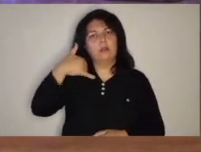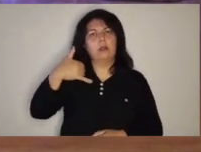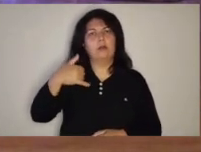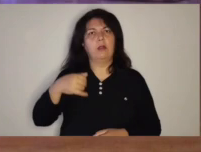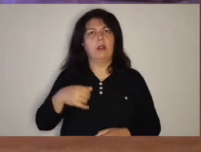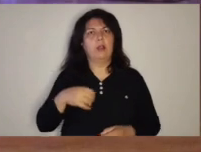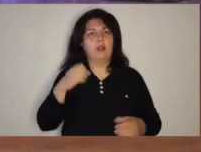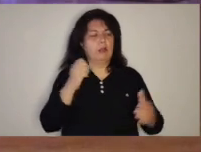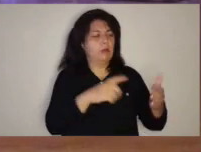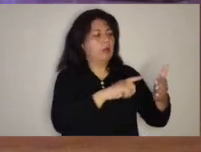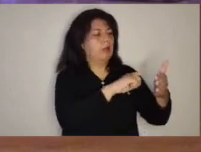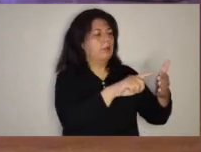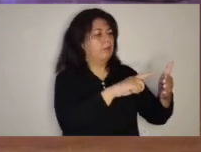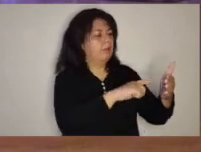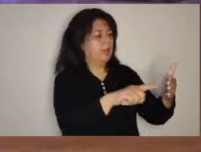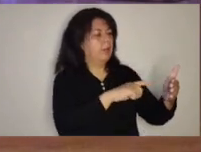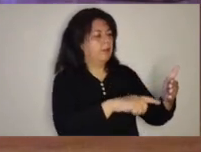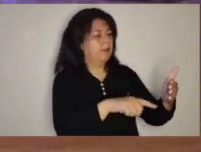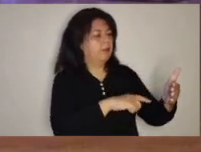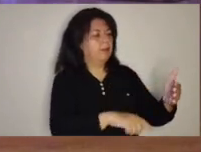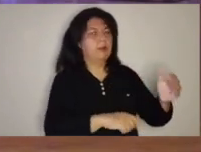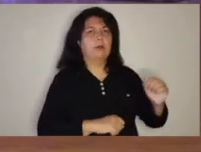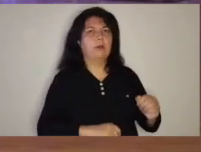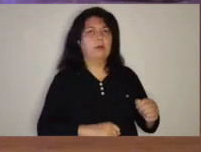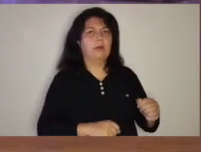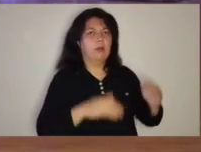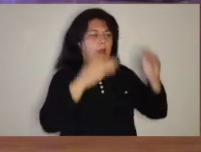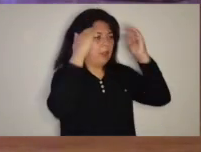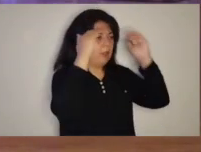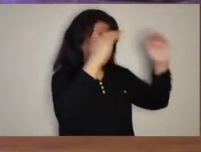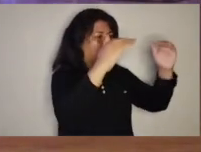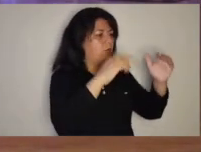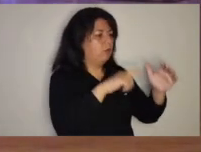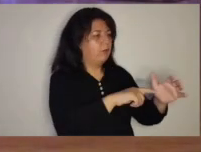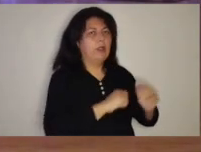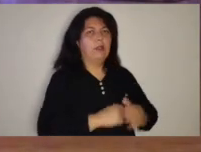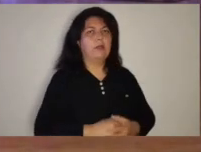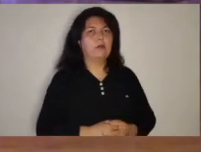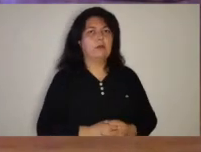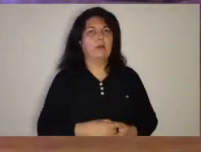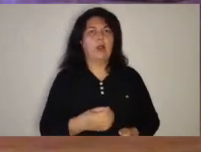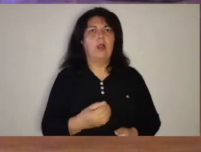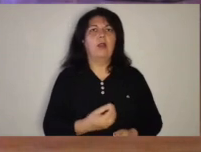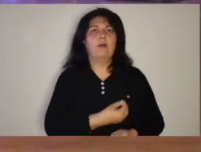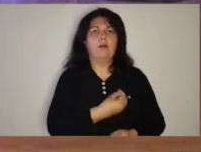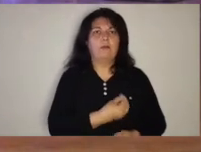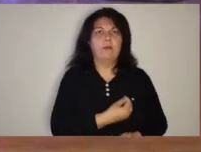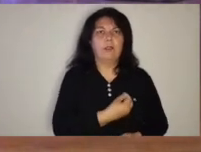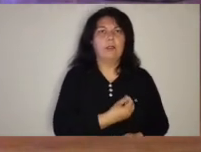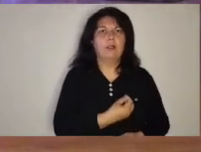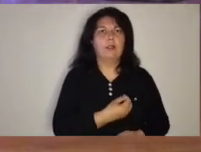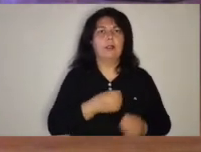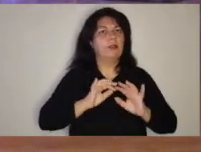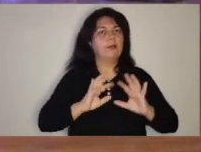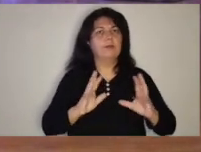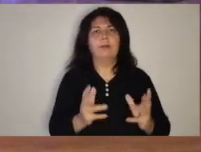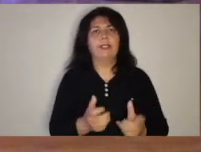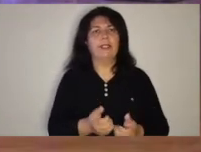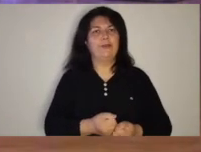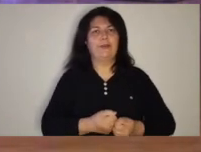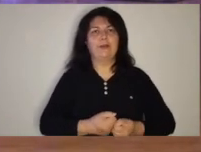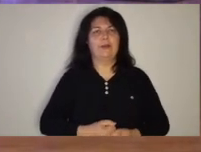suas metinhas, o que você vai fazer a cada 2 horas, e comprometa-se a fazer para viver uma